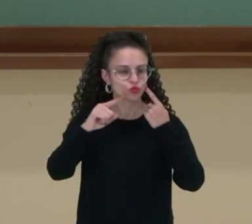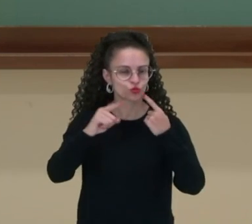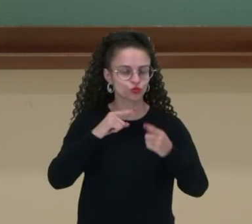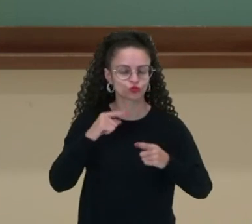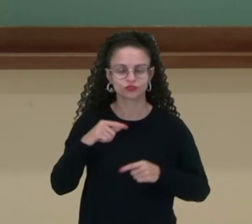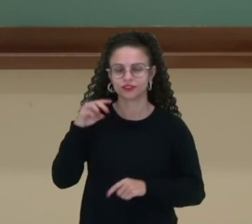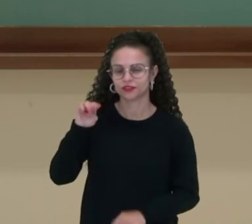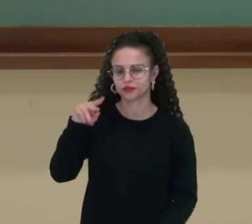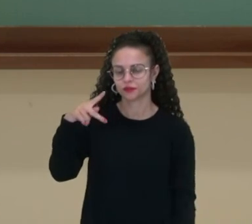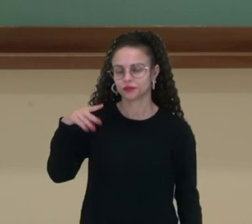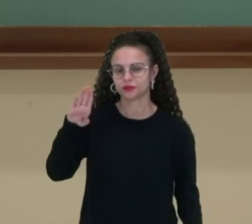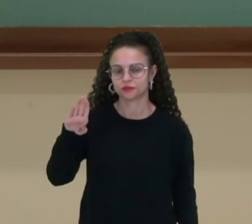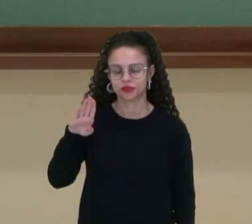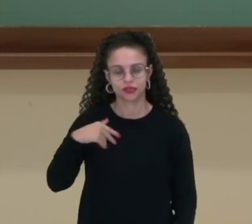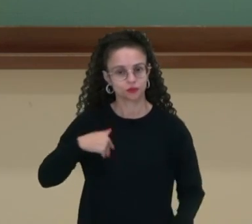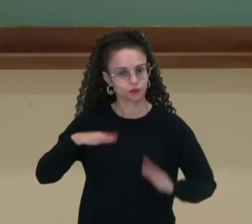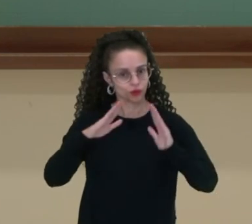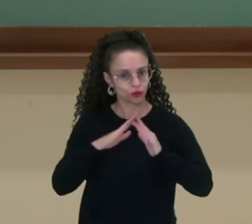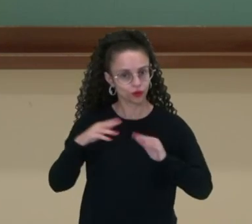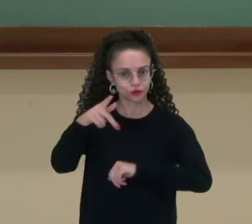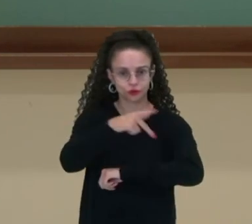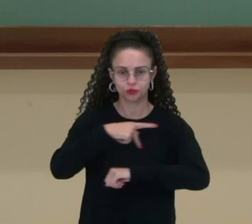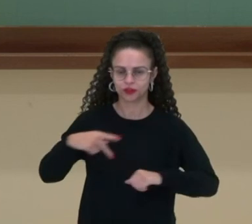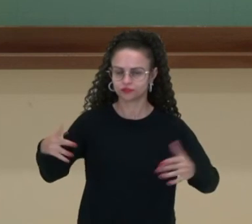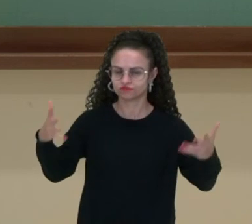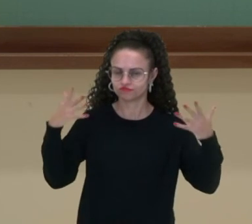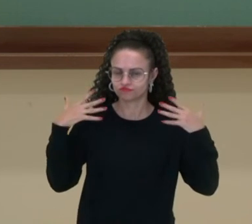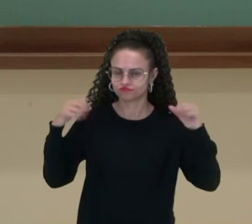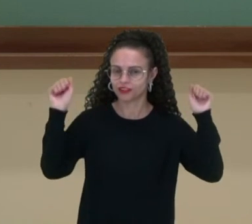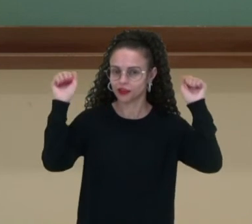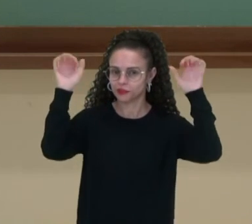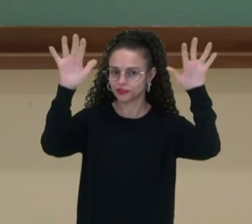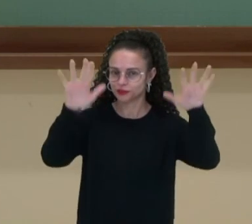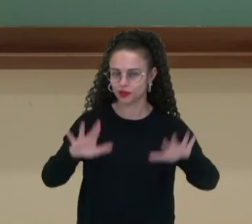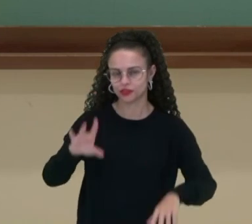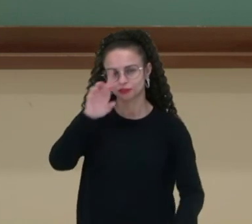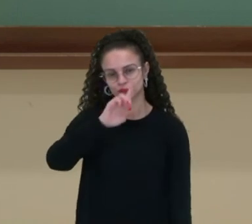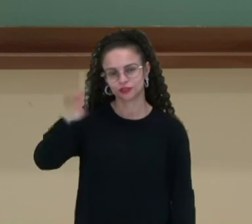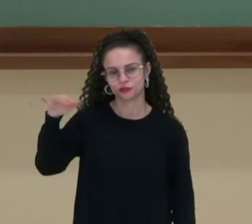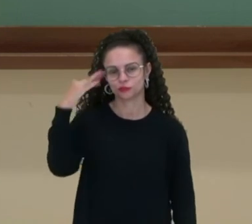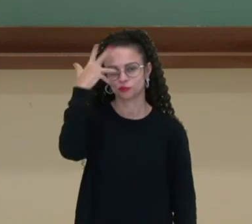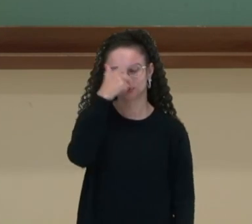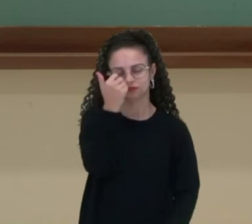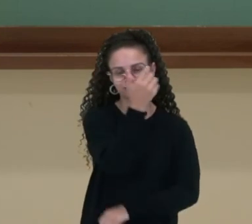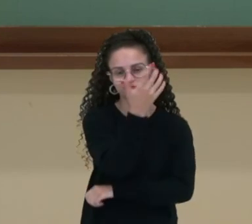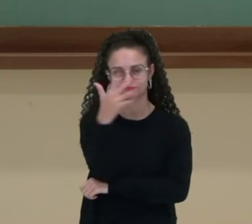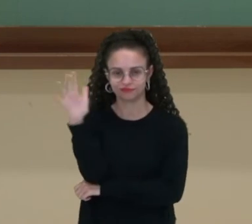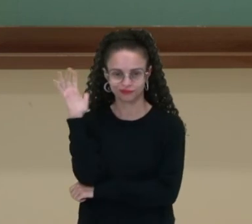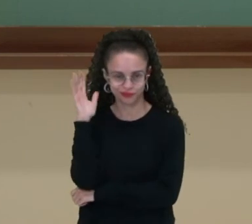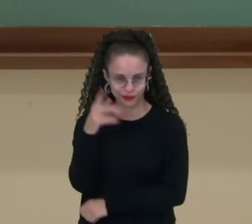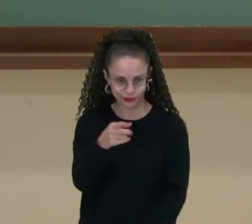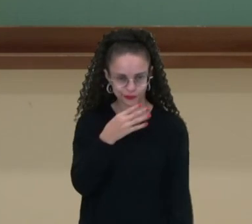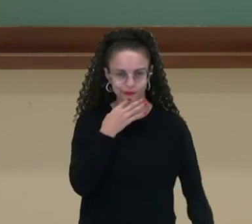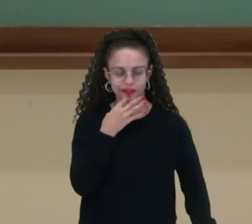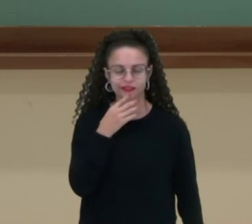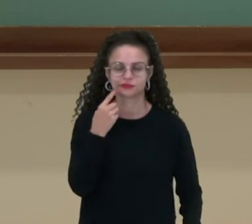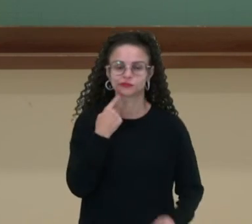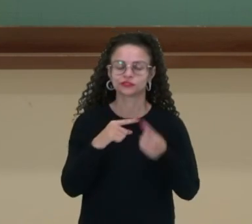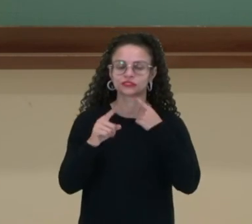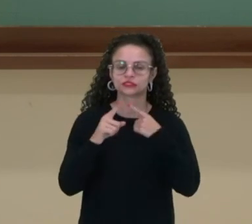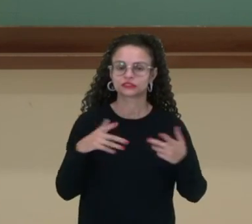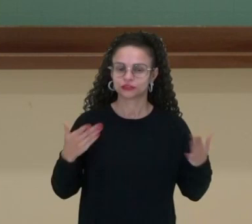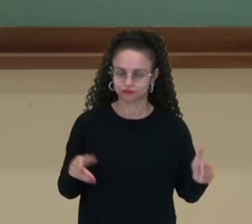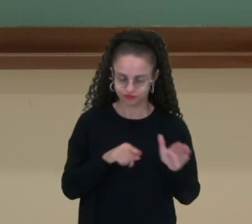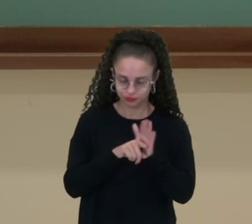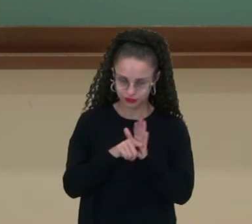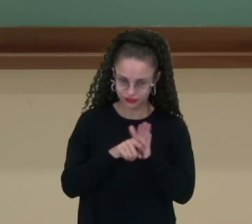popular brasileira. Moro num país tropical, abençoado por Deus e bonito por natureza. Já ouviu falar dessa música?